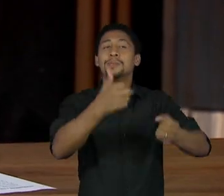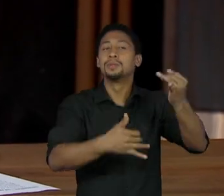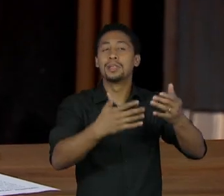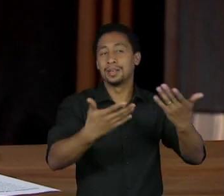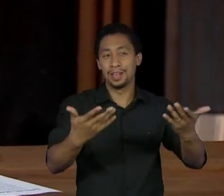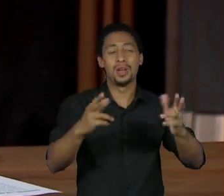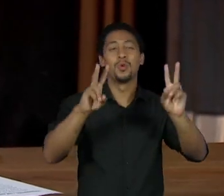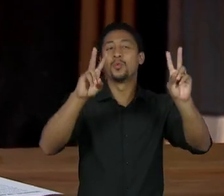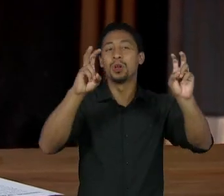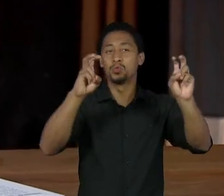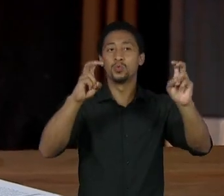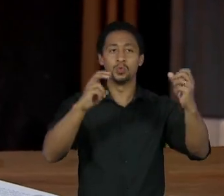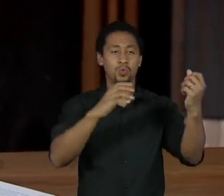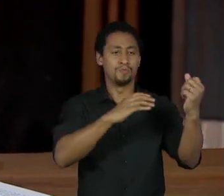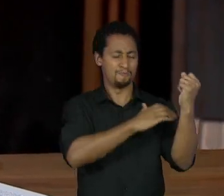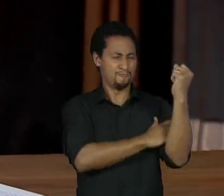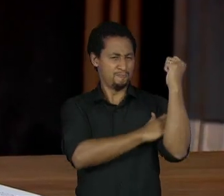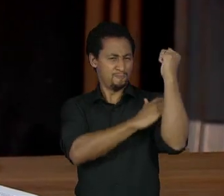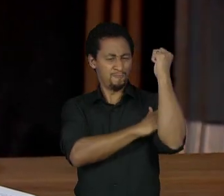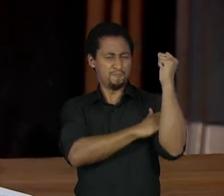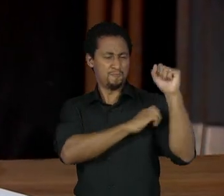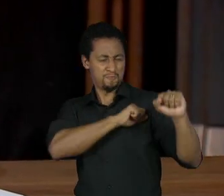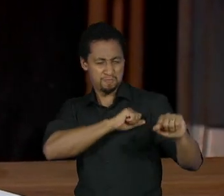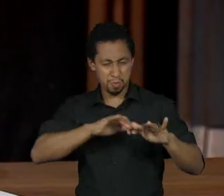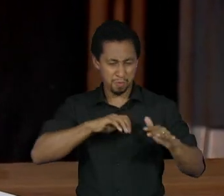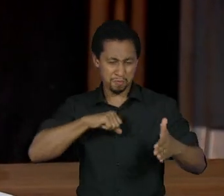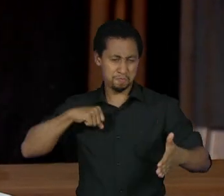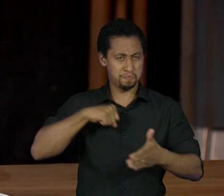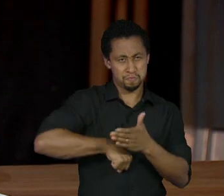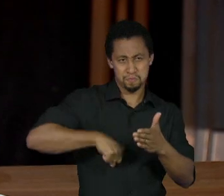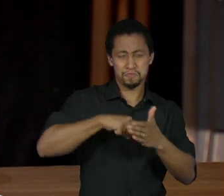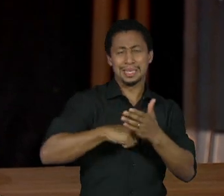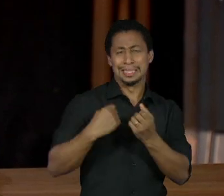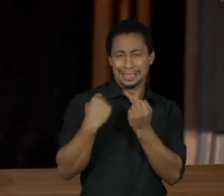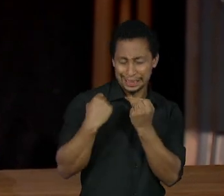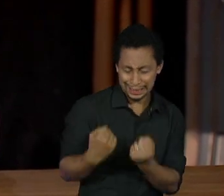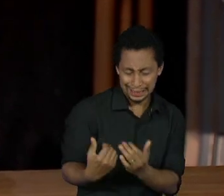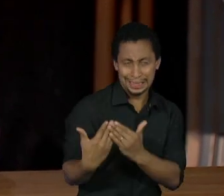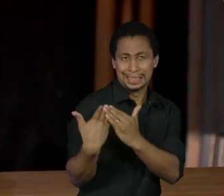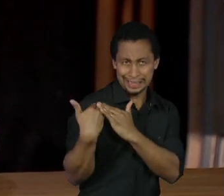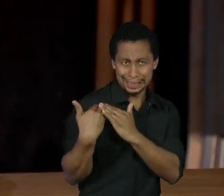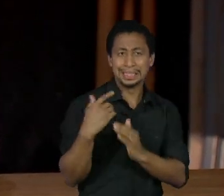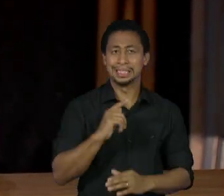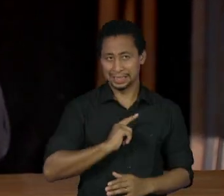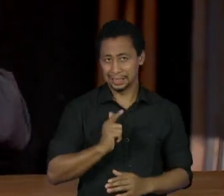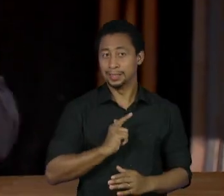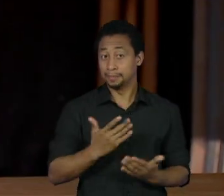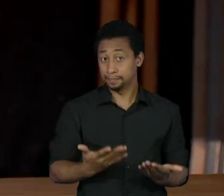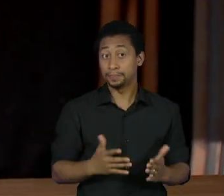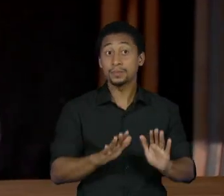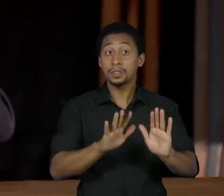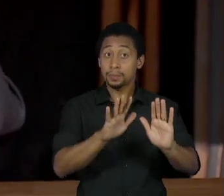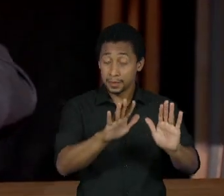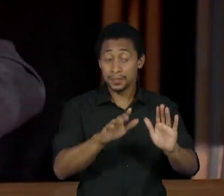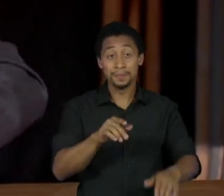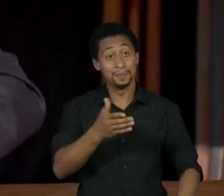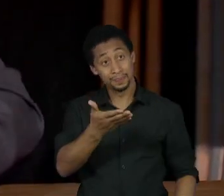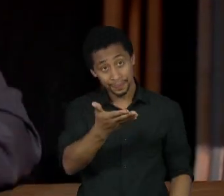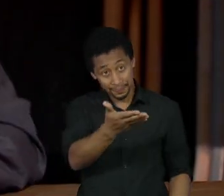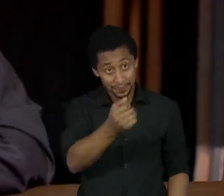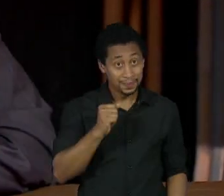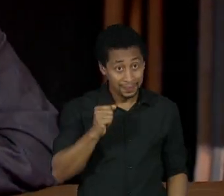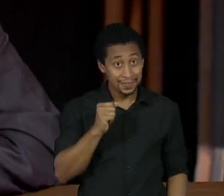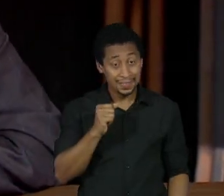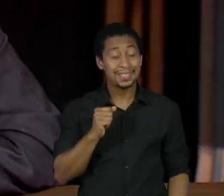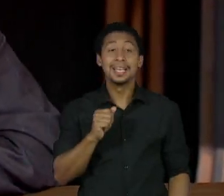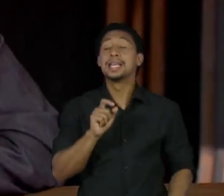da militância, como pesa esse fardo. Agora, para Tamires, tem alguém que